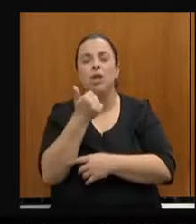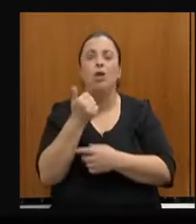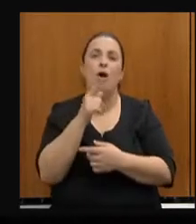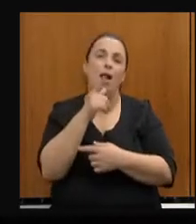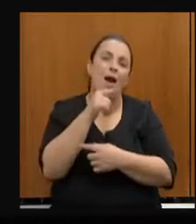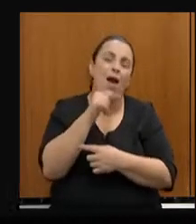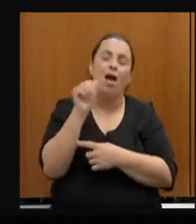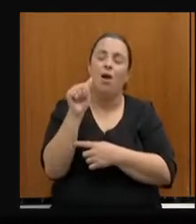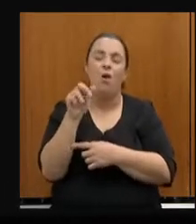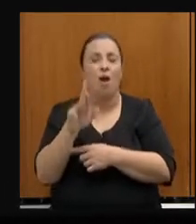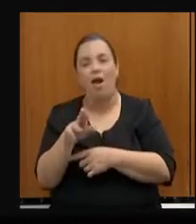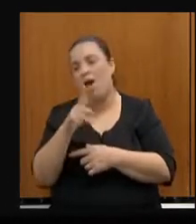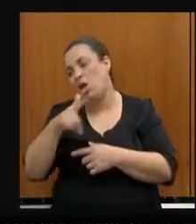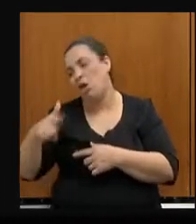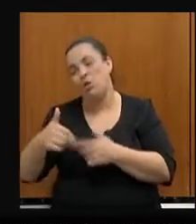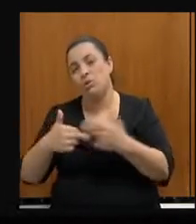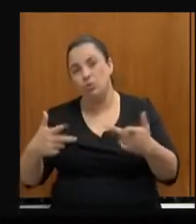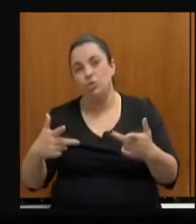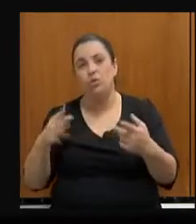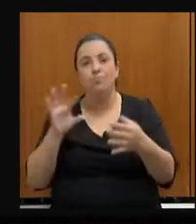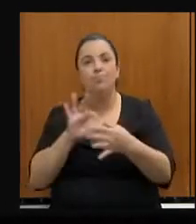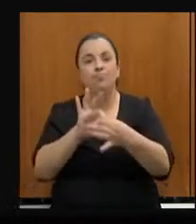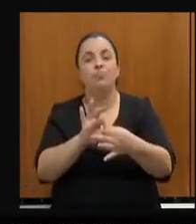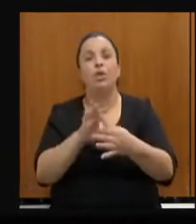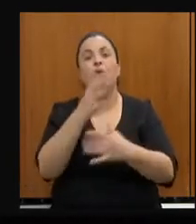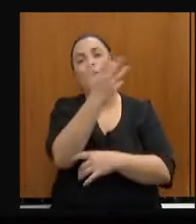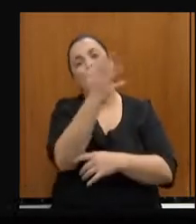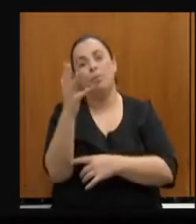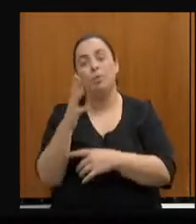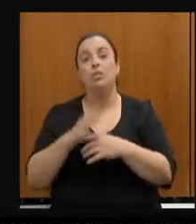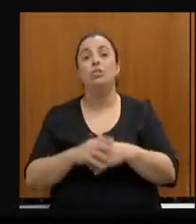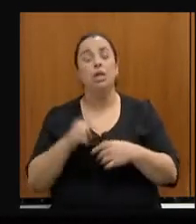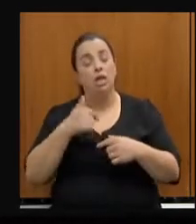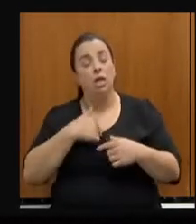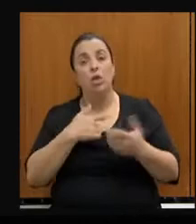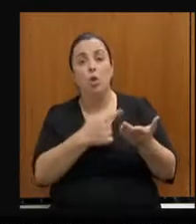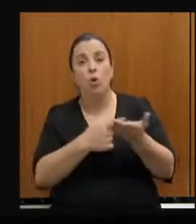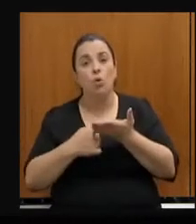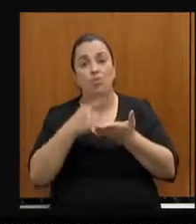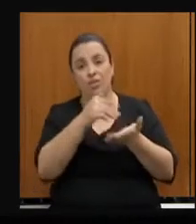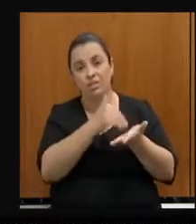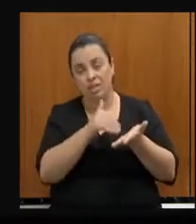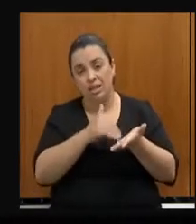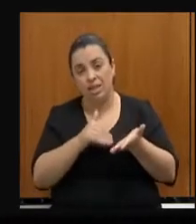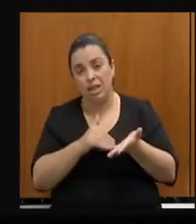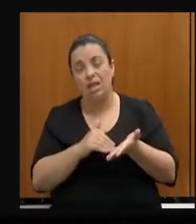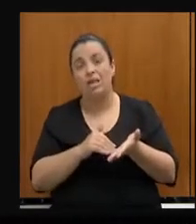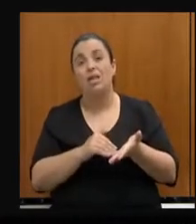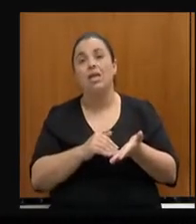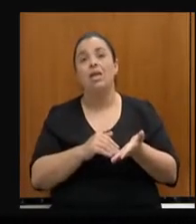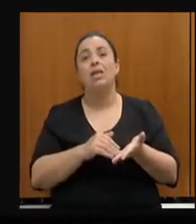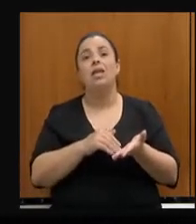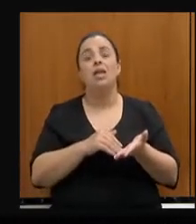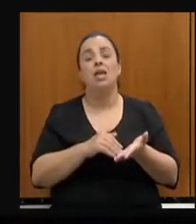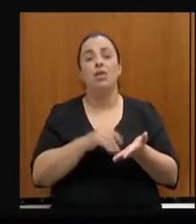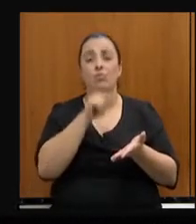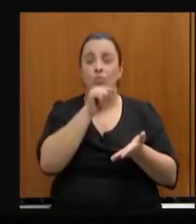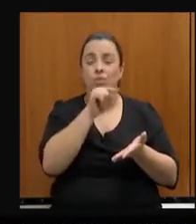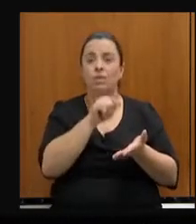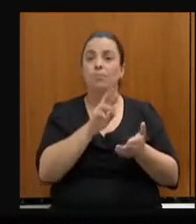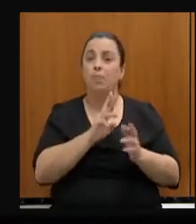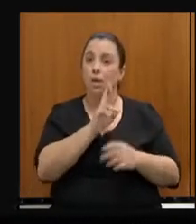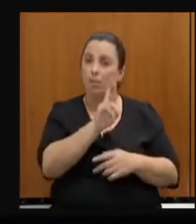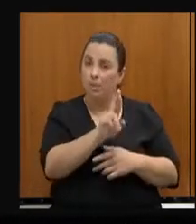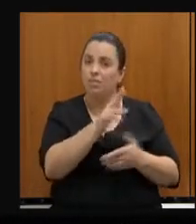Terra Então é isso que eu queria ouvir da secretária e fazia um convite para que a secretaria na ter toda a secretária